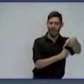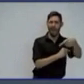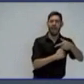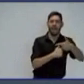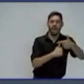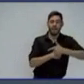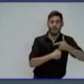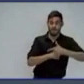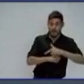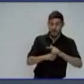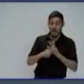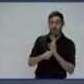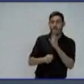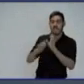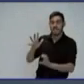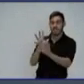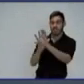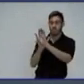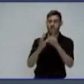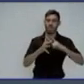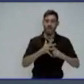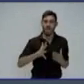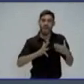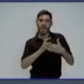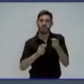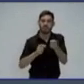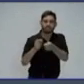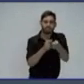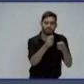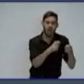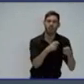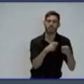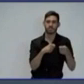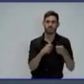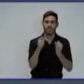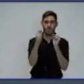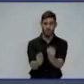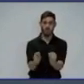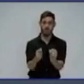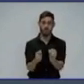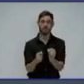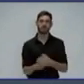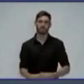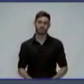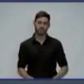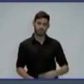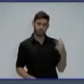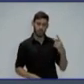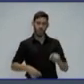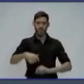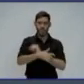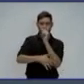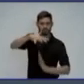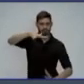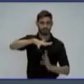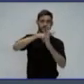da Constituição, limitar e controlar o poder. Em segundo lugar, vem o